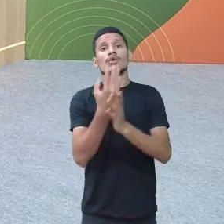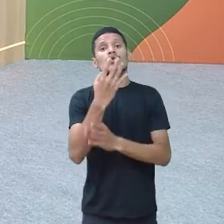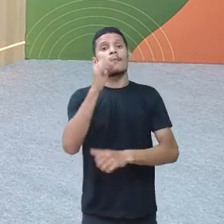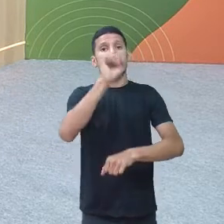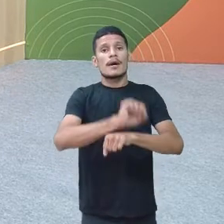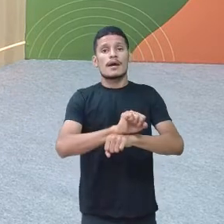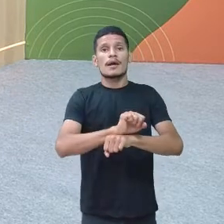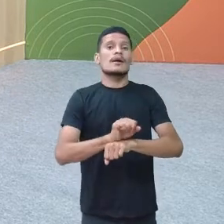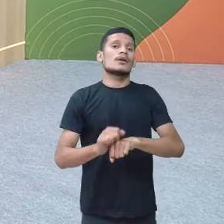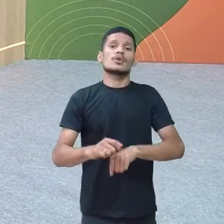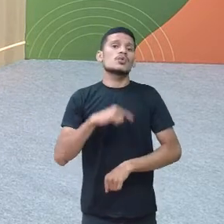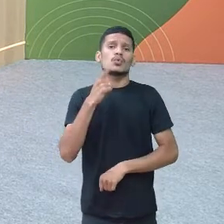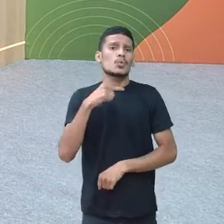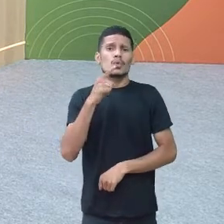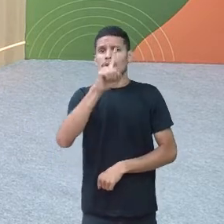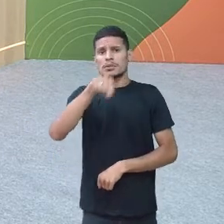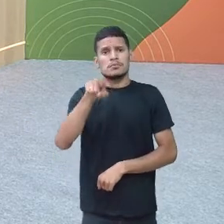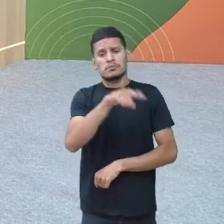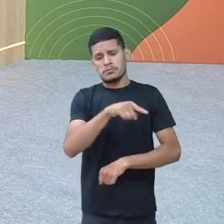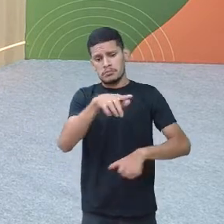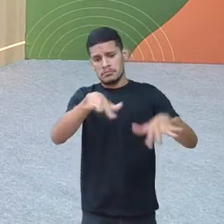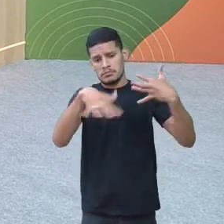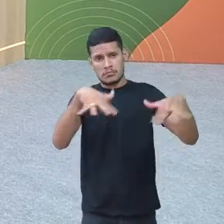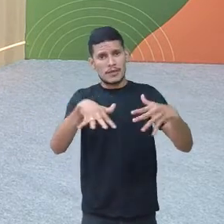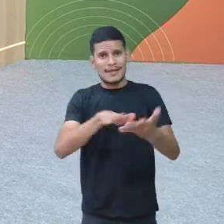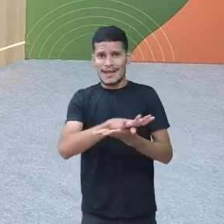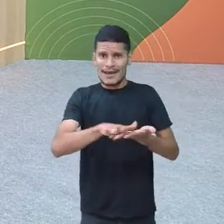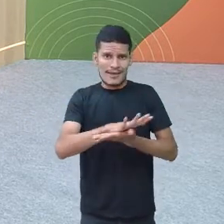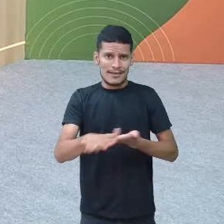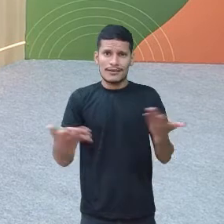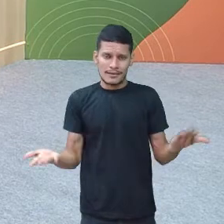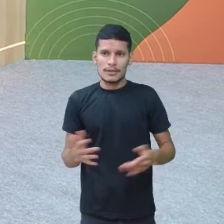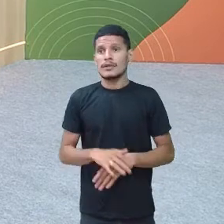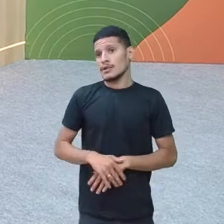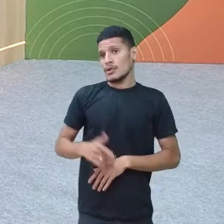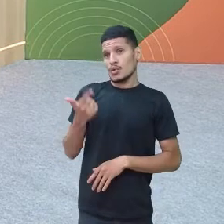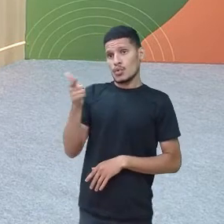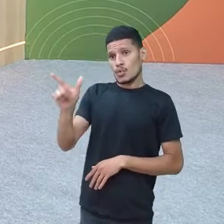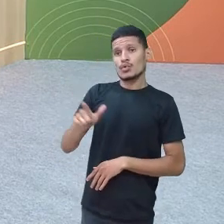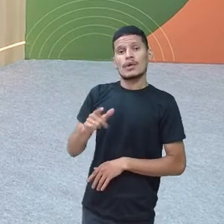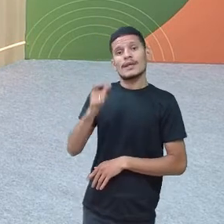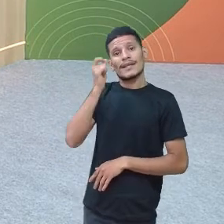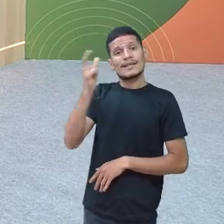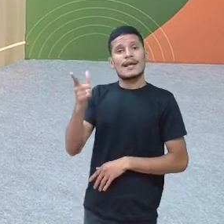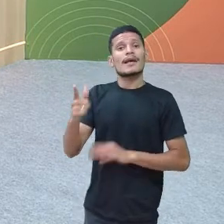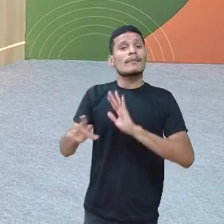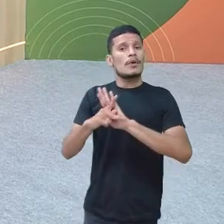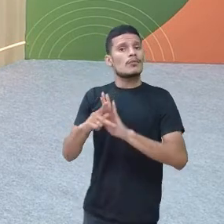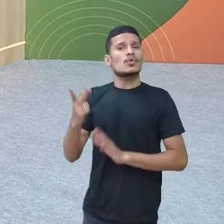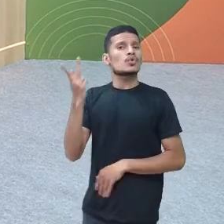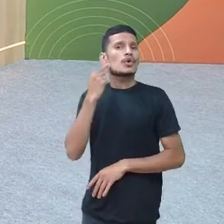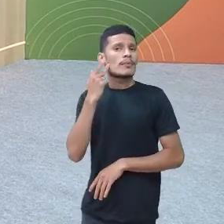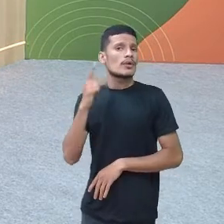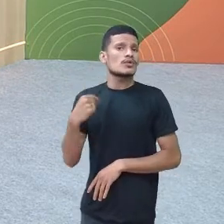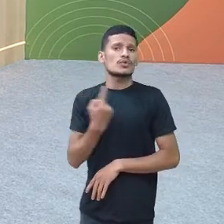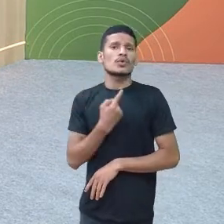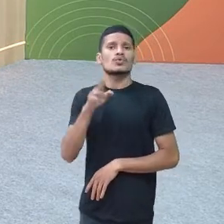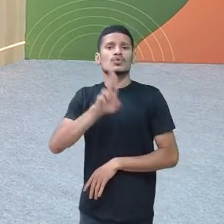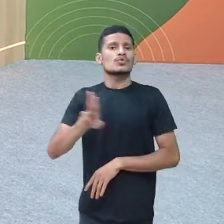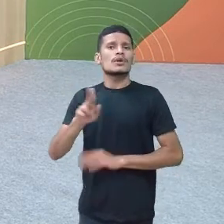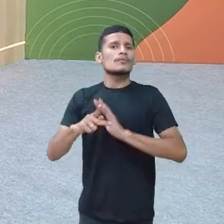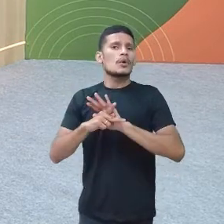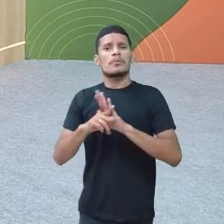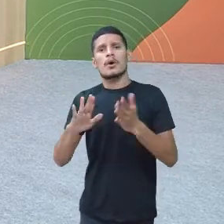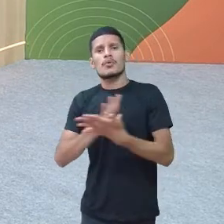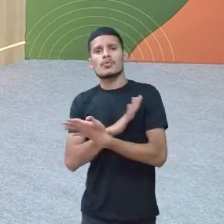trava impossível de se mexer nesses lados, tá bom? E essa aqui é uma ideia comum, estrutura comum, né? Onde a gente consegue observar